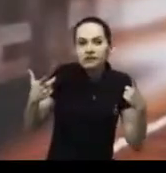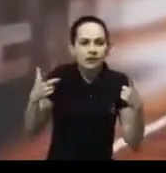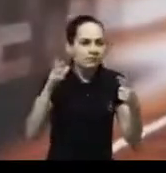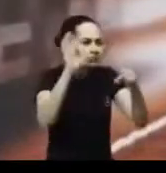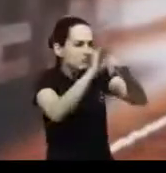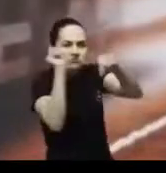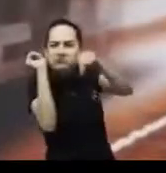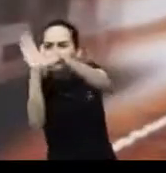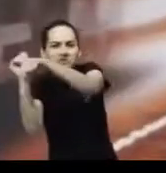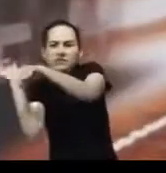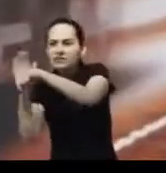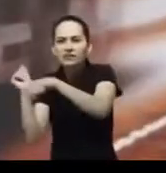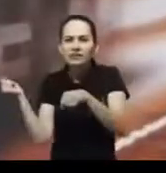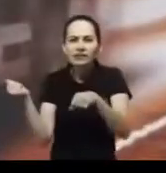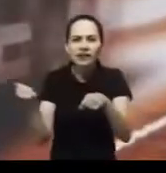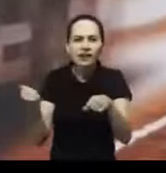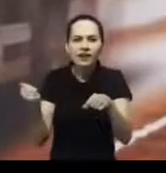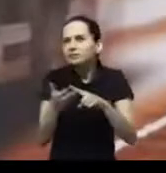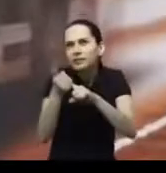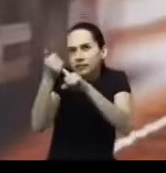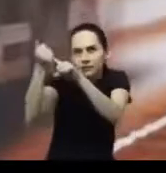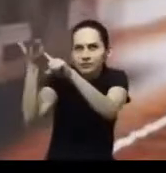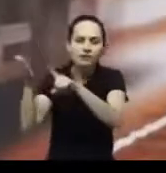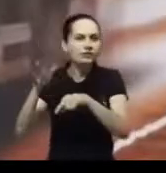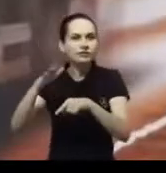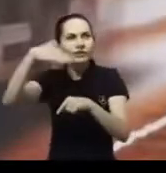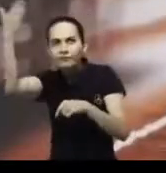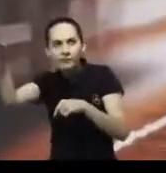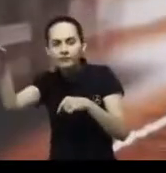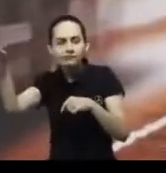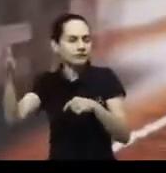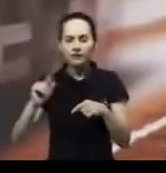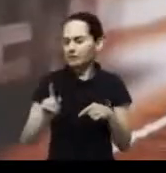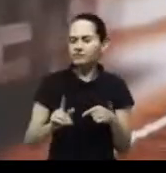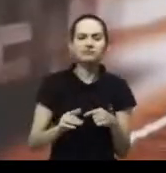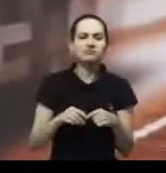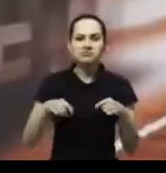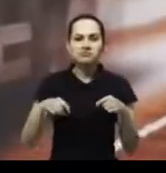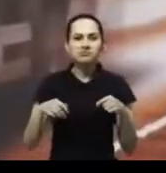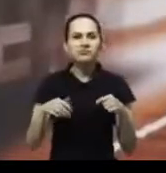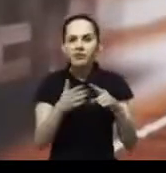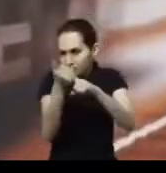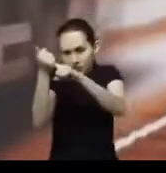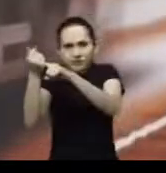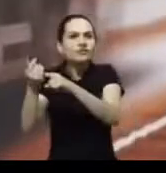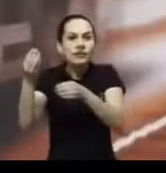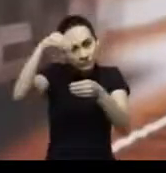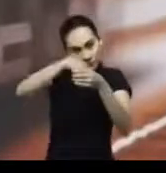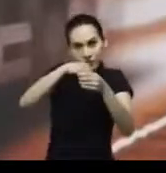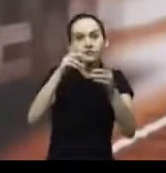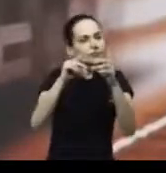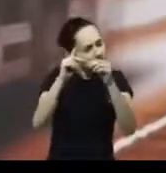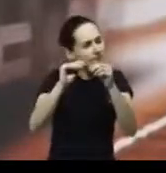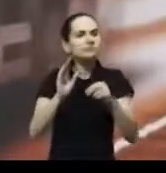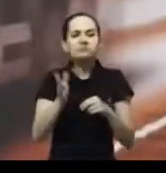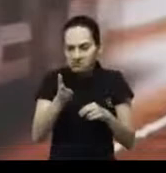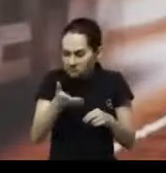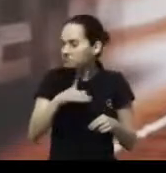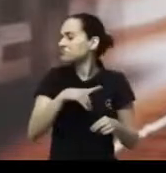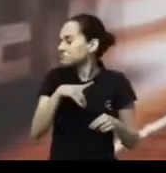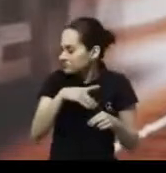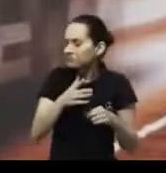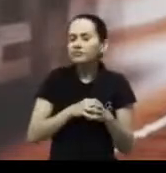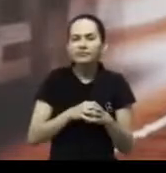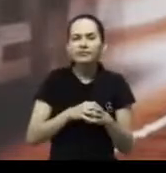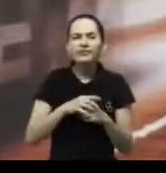para buscar coisas de pontas as coisas de ponto elas estão aqui dentro né bom então isso vamos assim